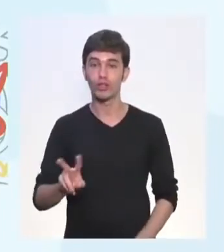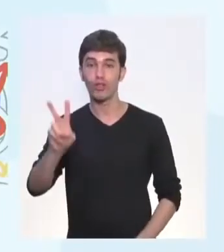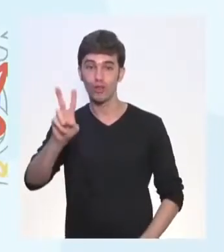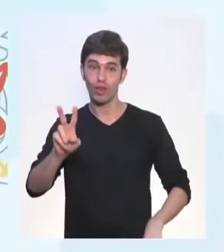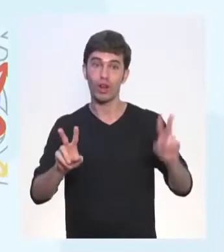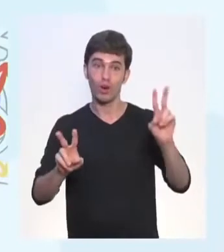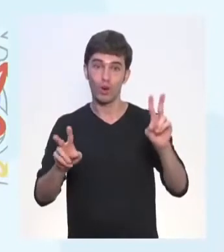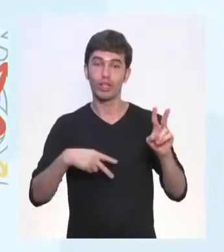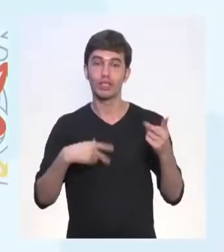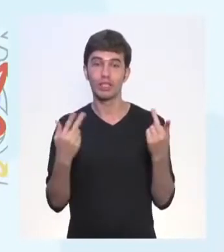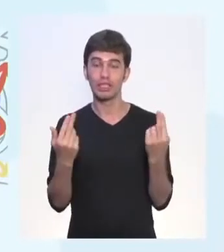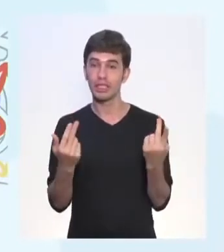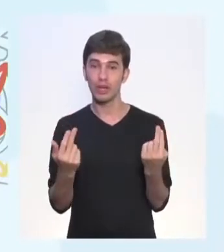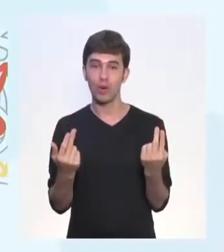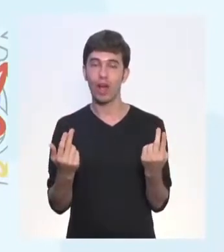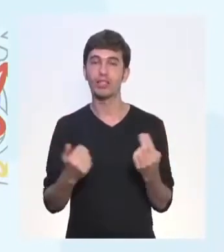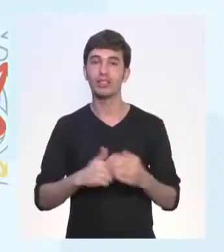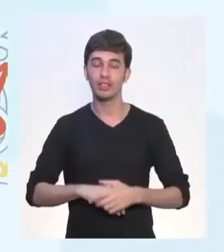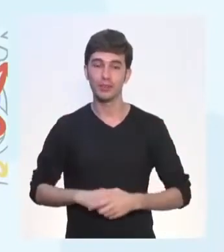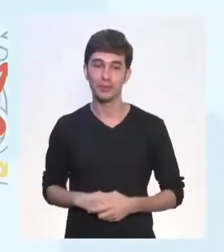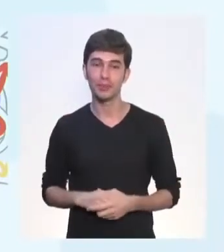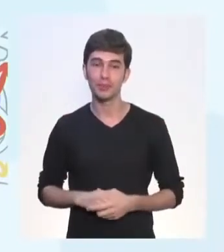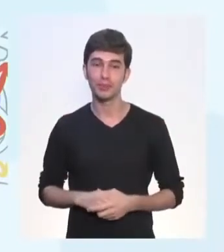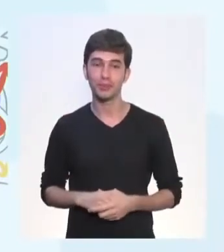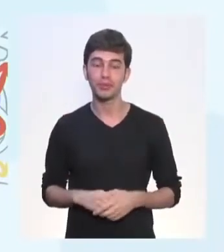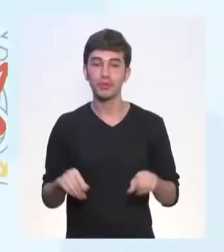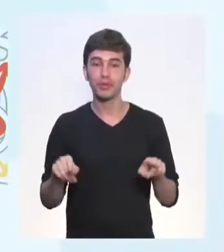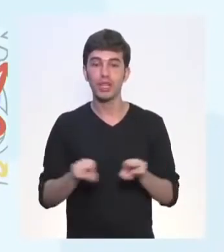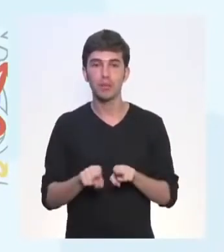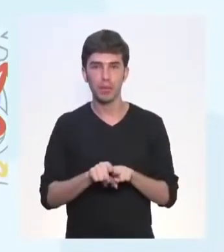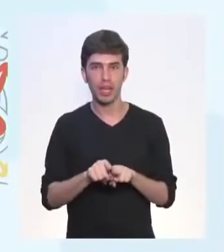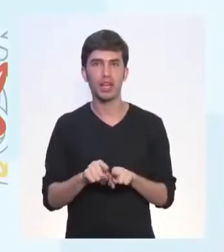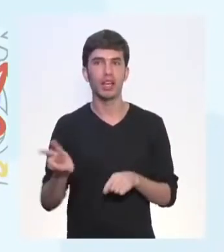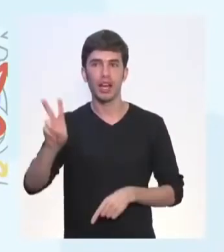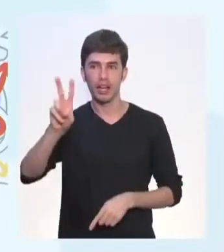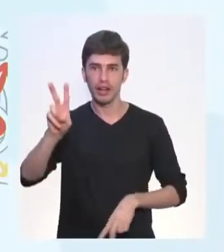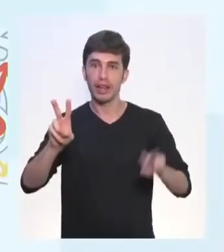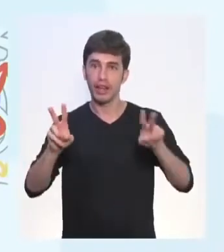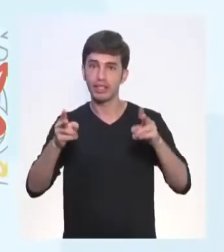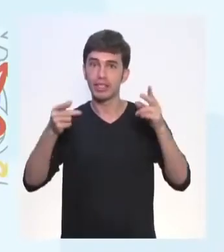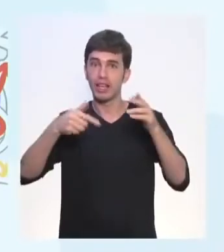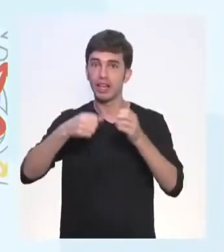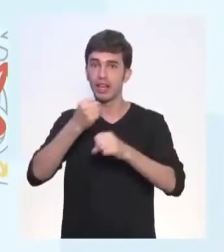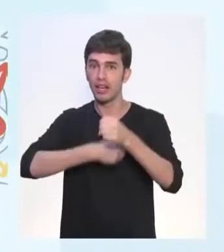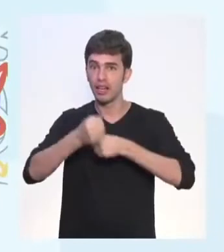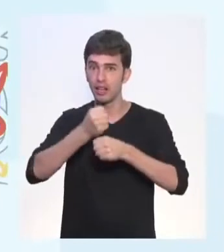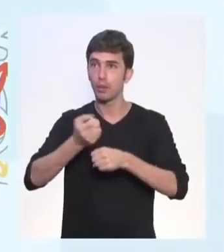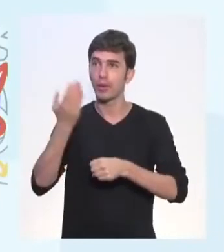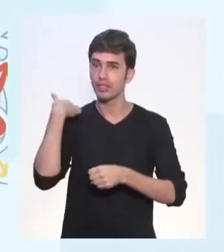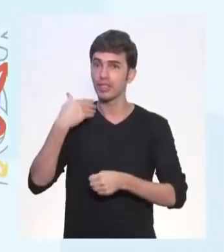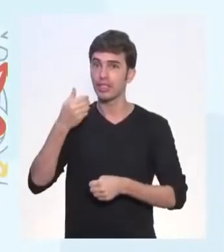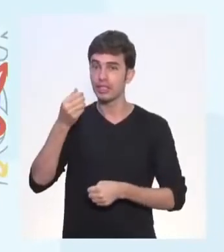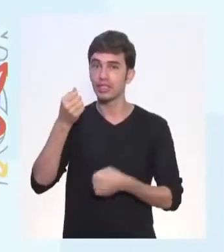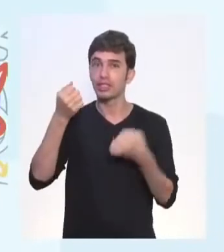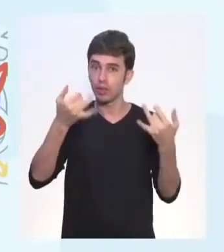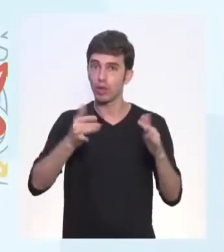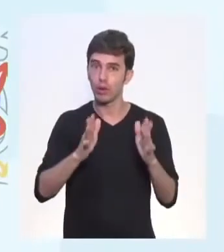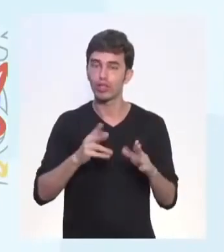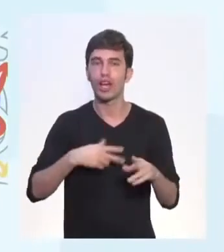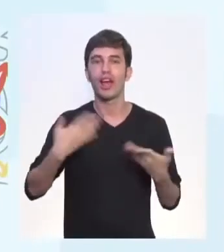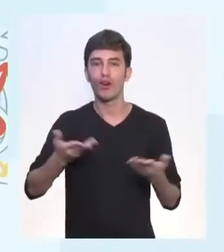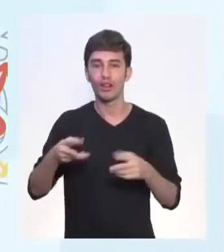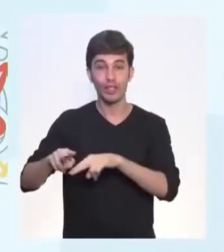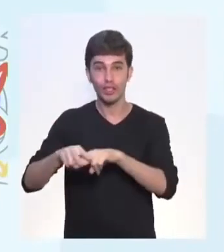mesma grandeza, tá ok? Falamos também sobre grandeza o ano passado, só que assim, a gente vai fazer um déjà vu, né? A gente vai dar uma